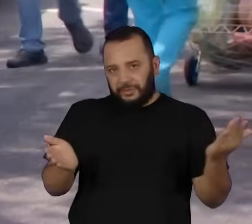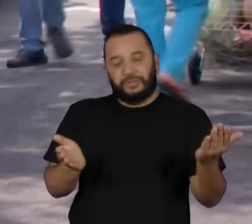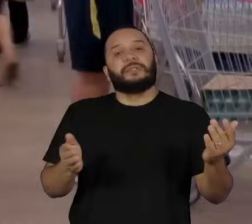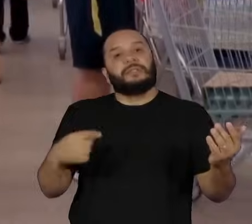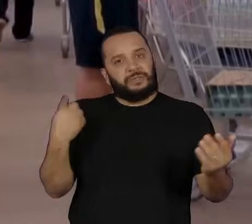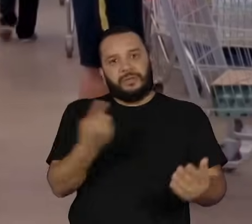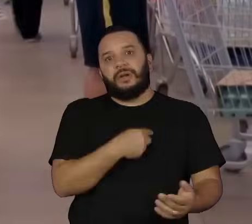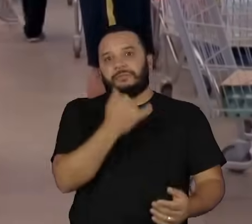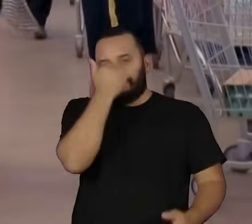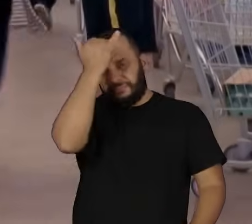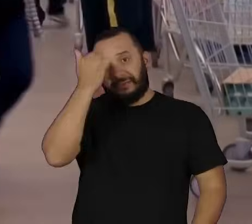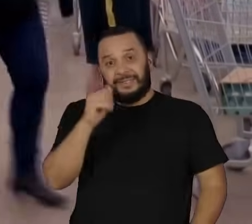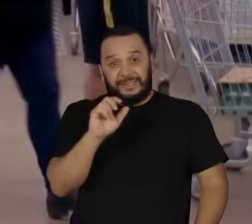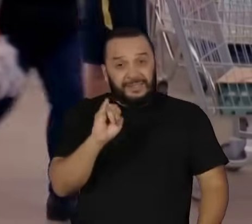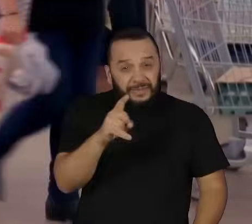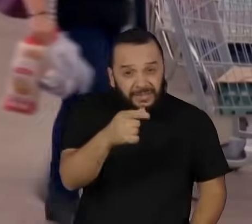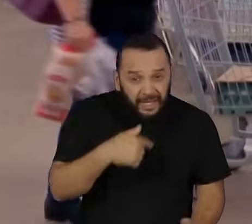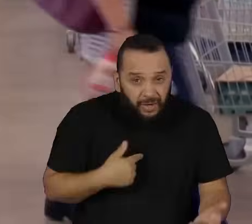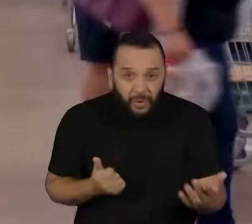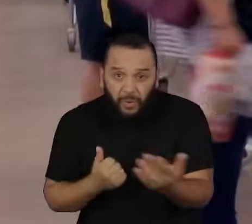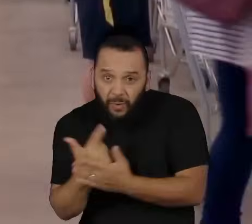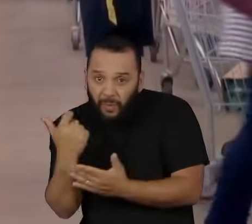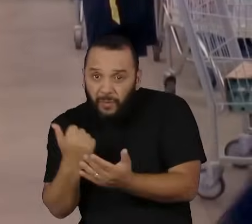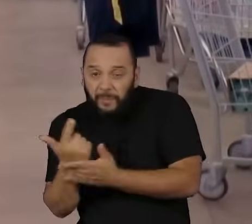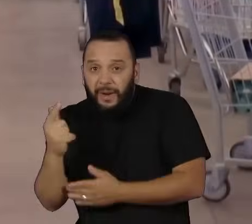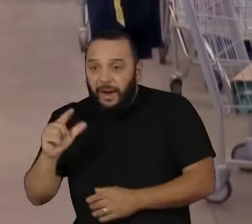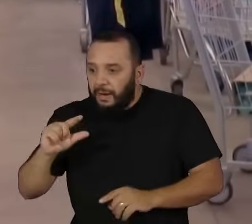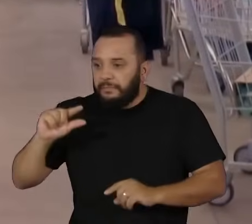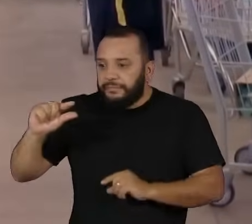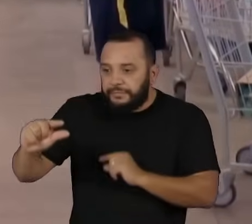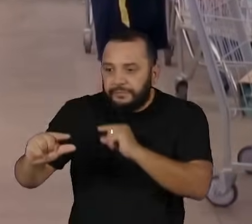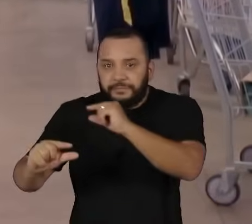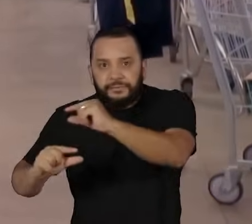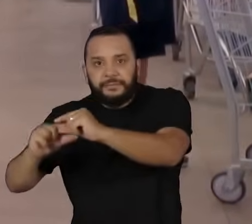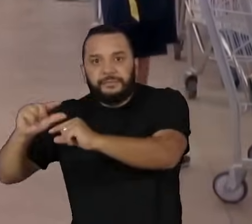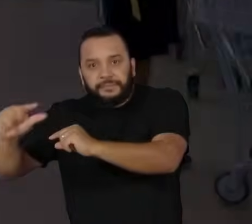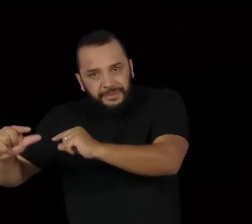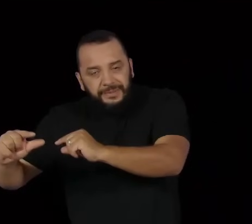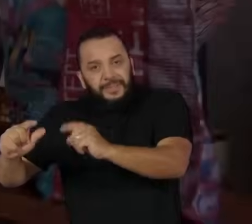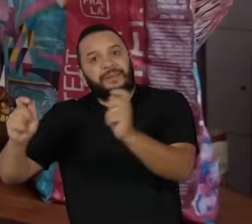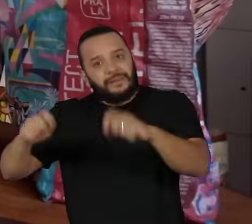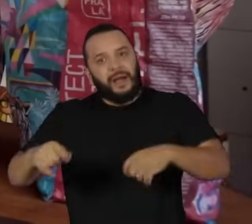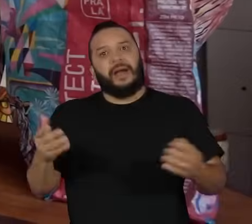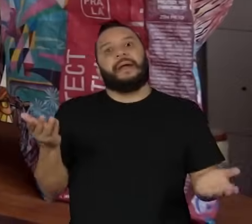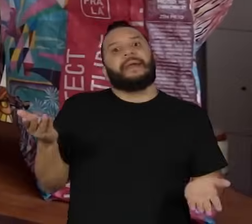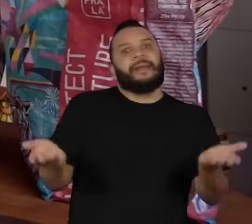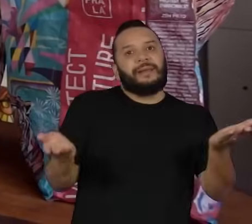gente compra menos, mais vezes, a gente consegue equilibrar aí essa balança.